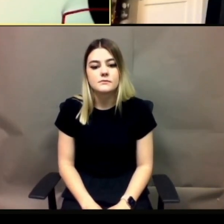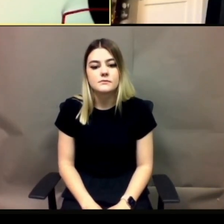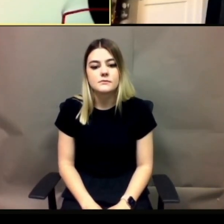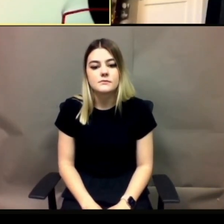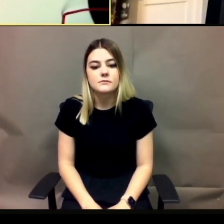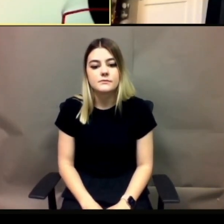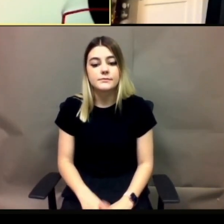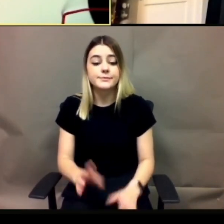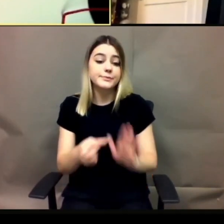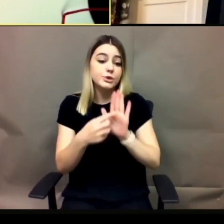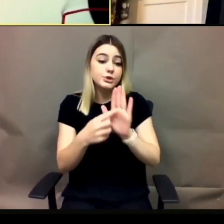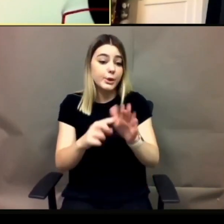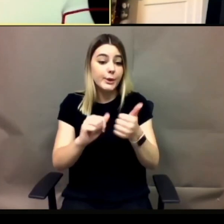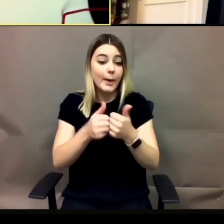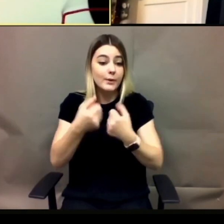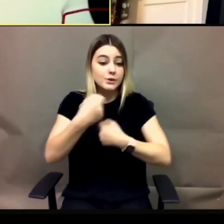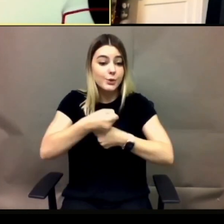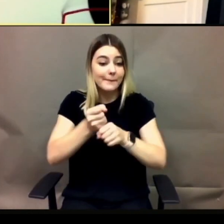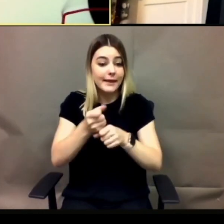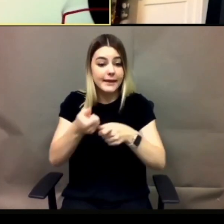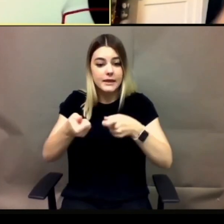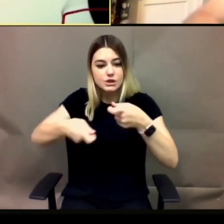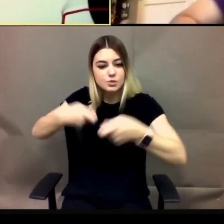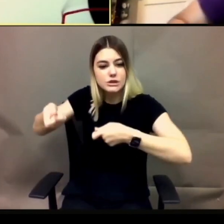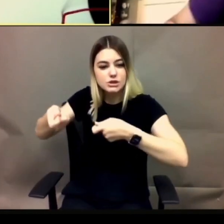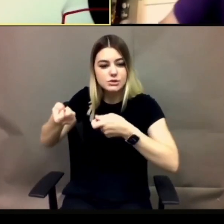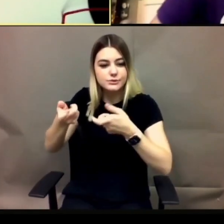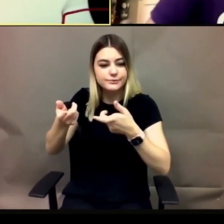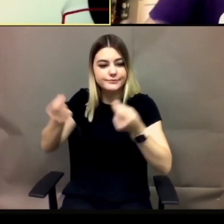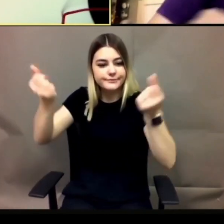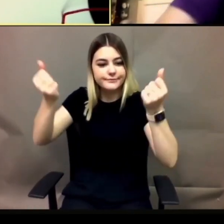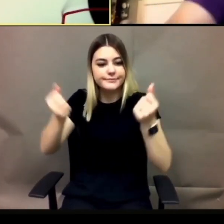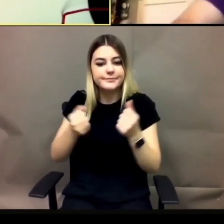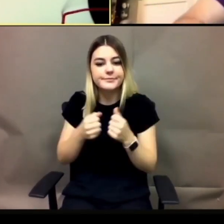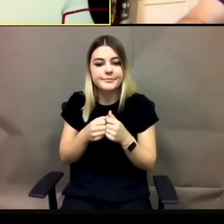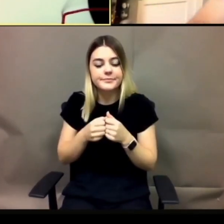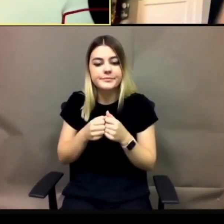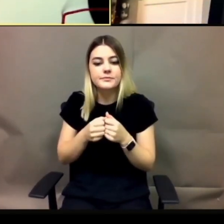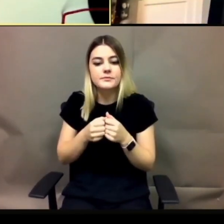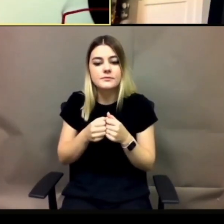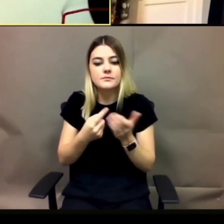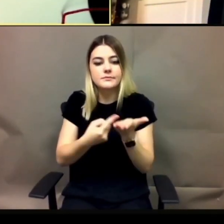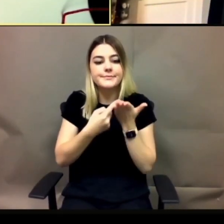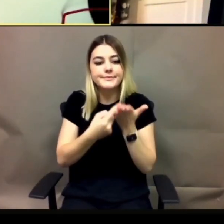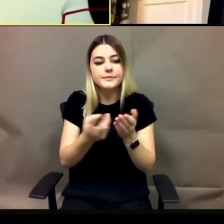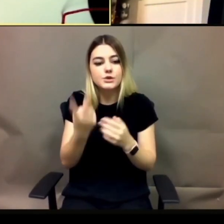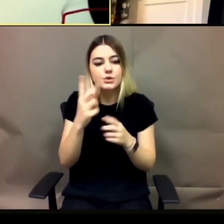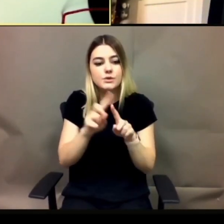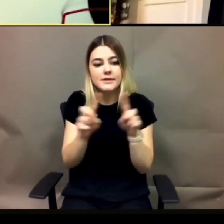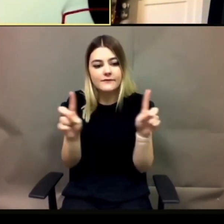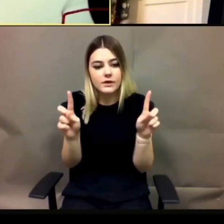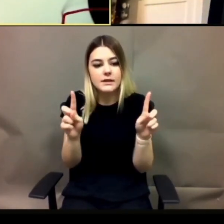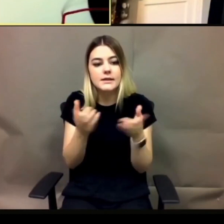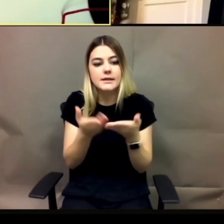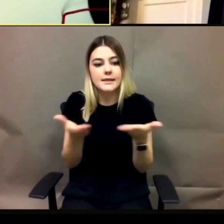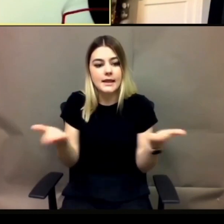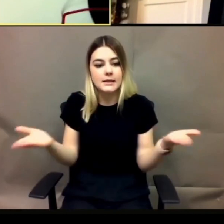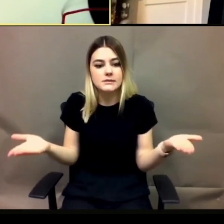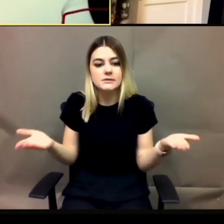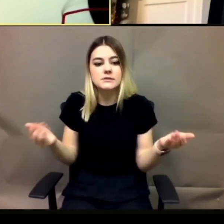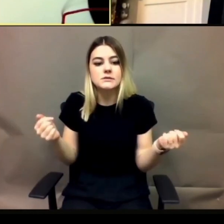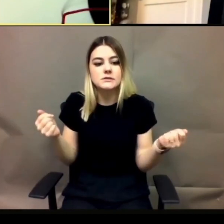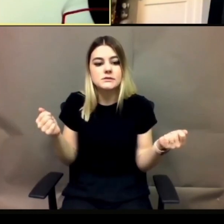E eu estou mostrando para vocês como, na verdade, fazer essa chave. Como fazer... Então,